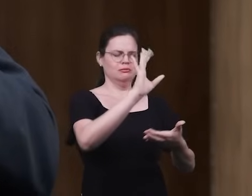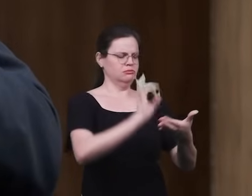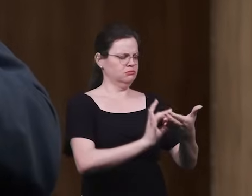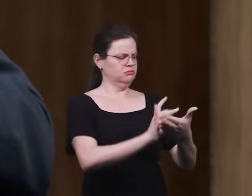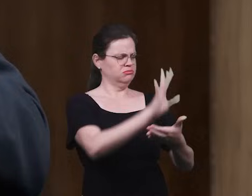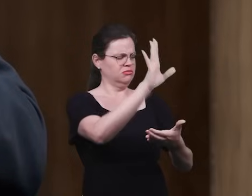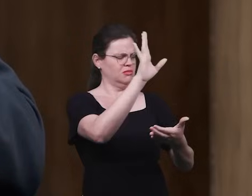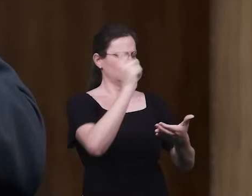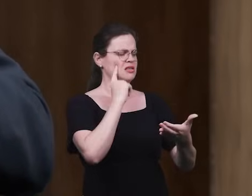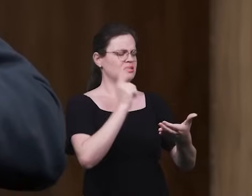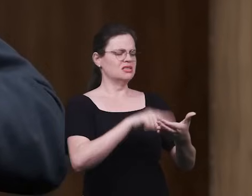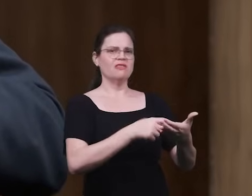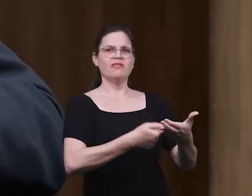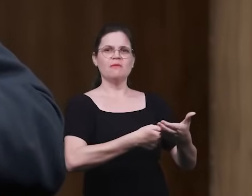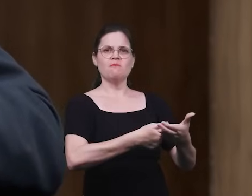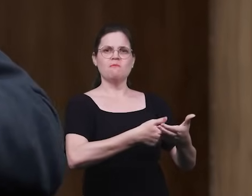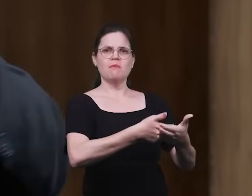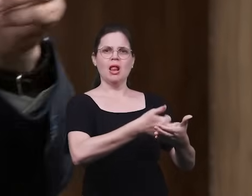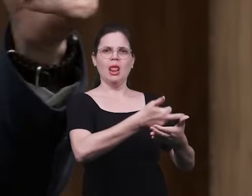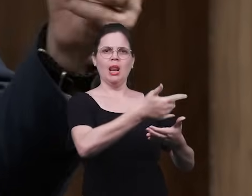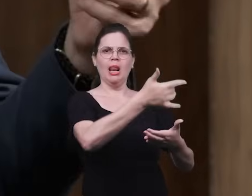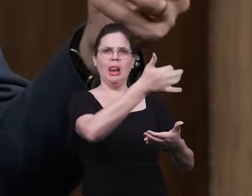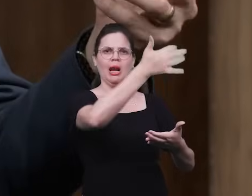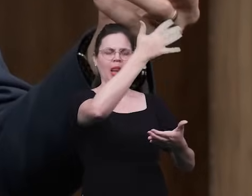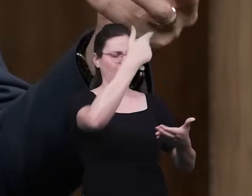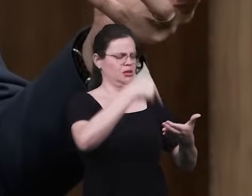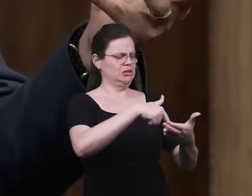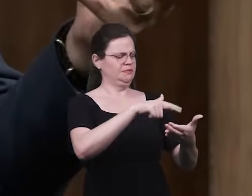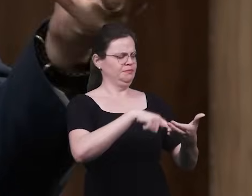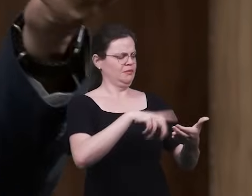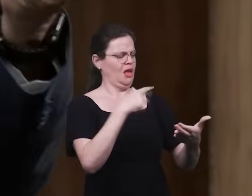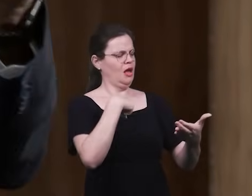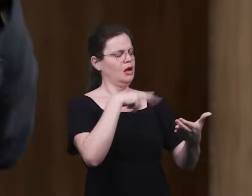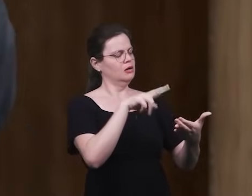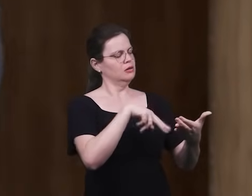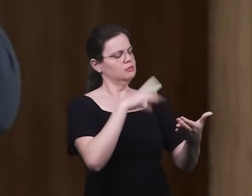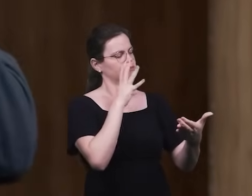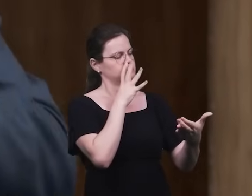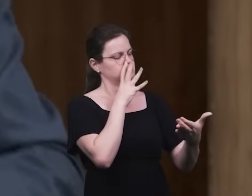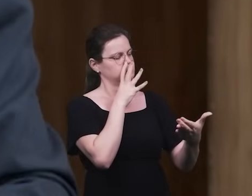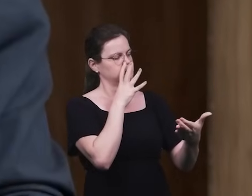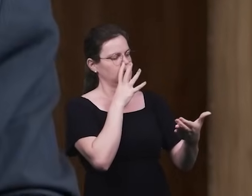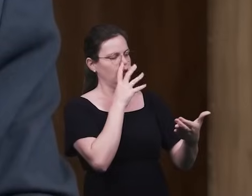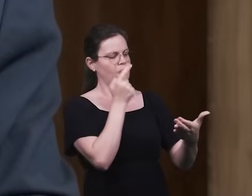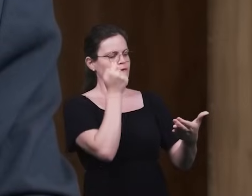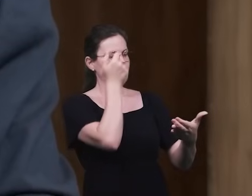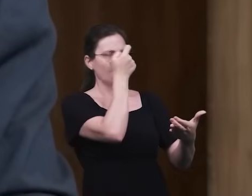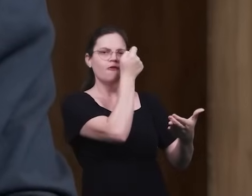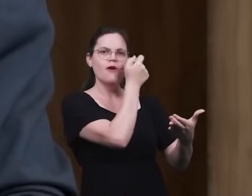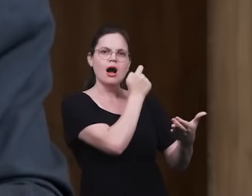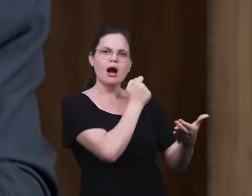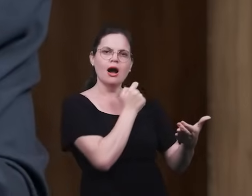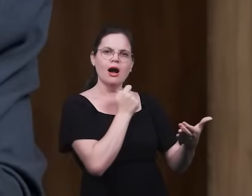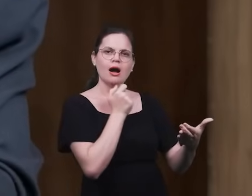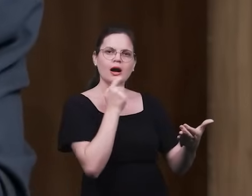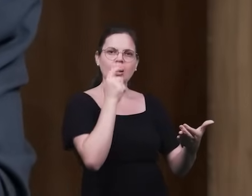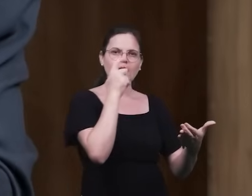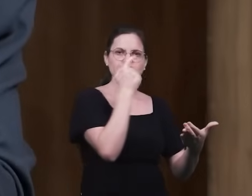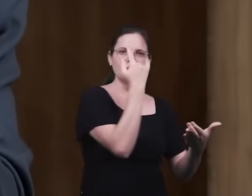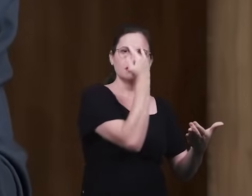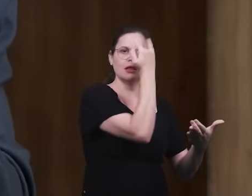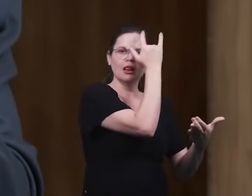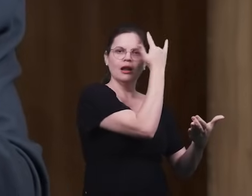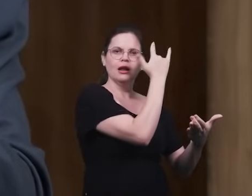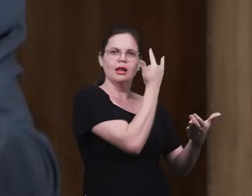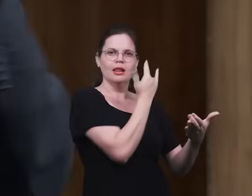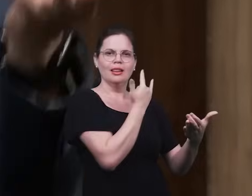quantas vozes que vemm para trazer essa fralde espiritual Ah mas servir